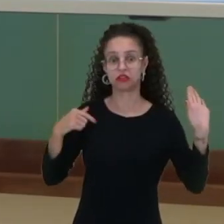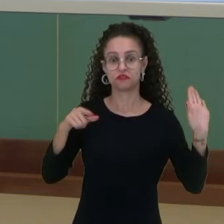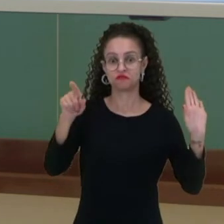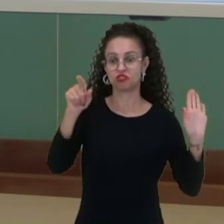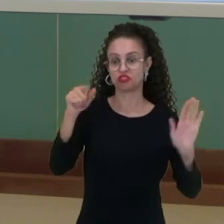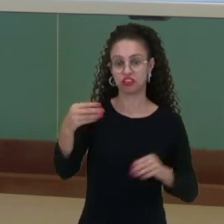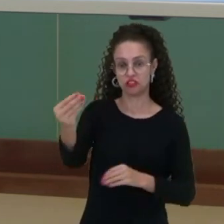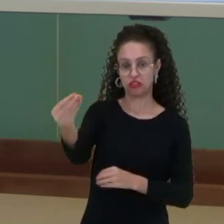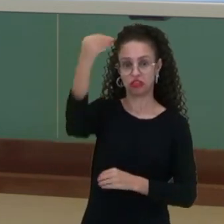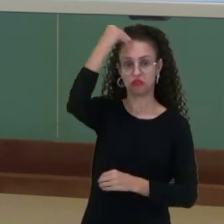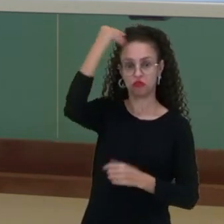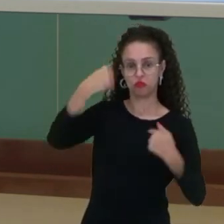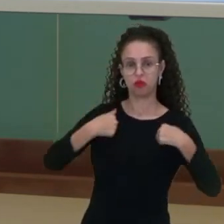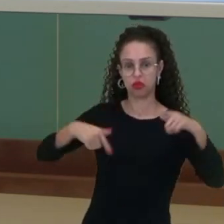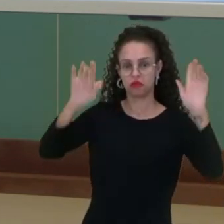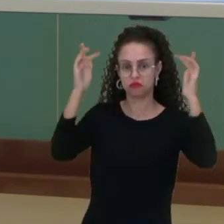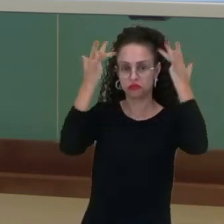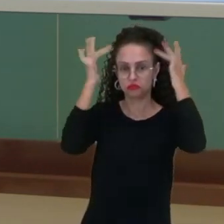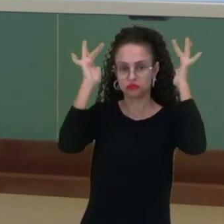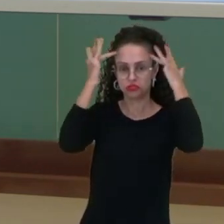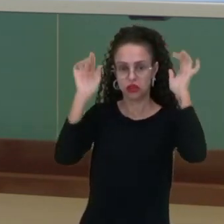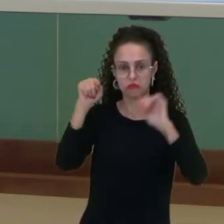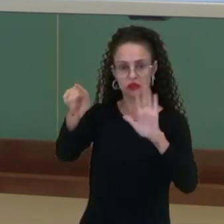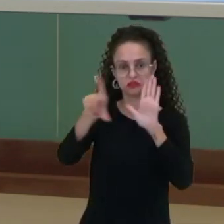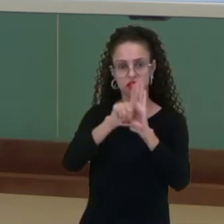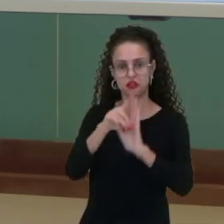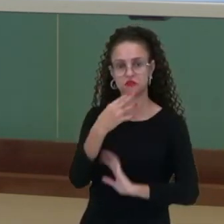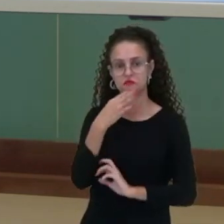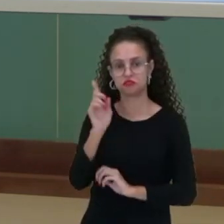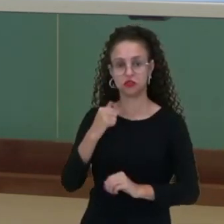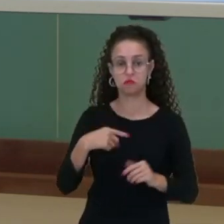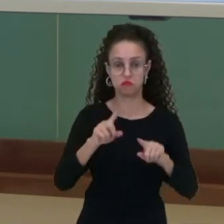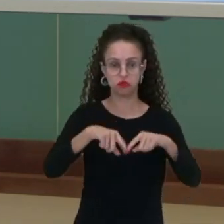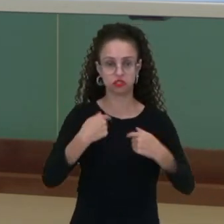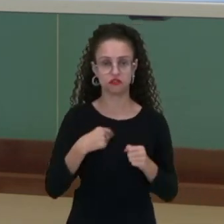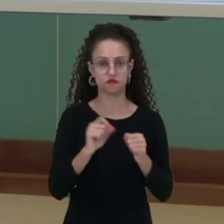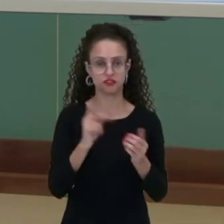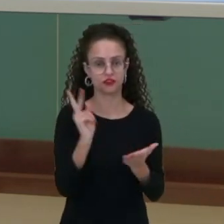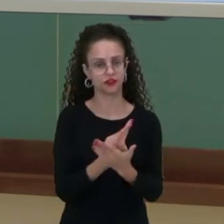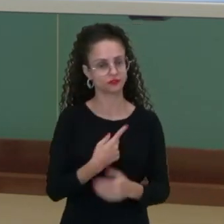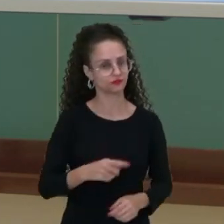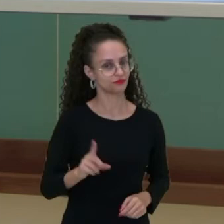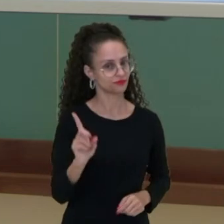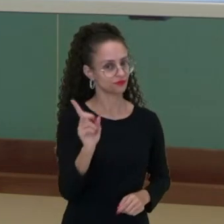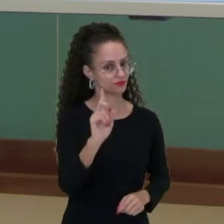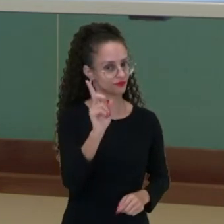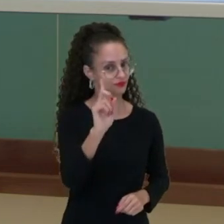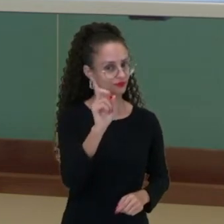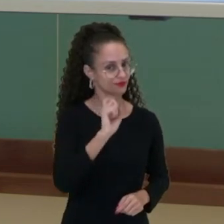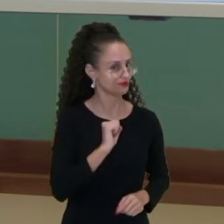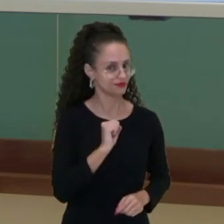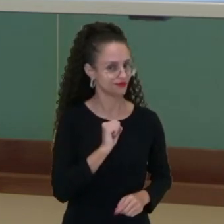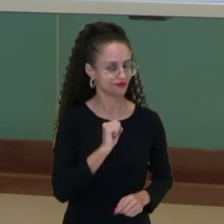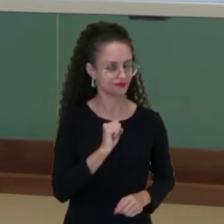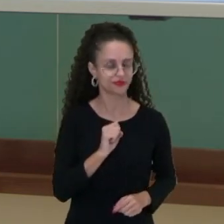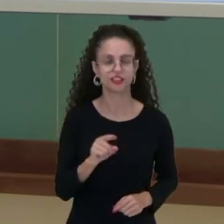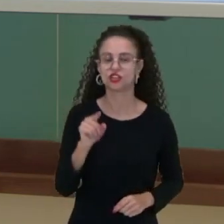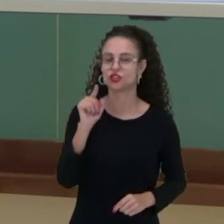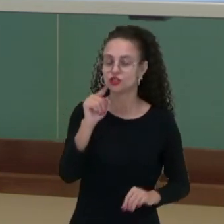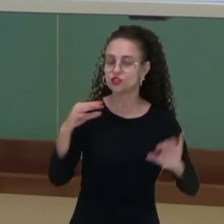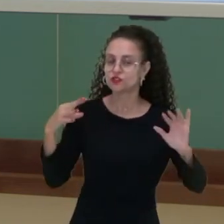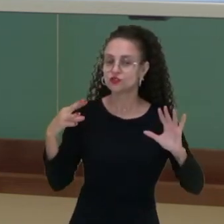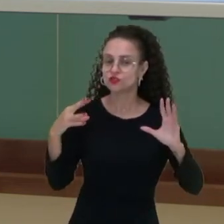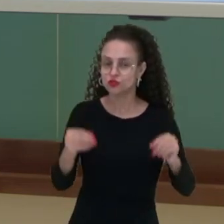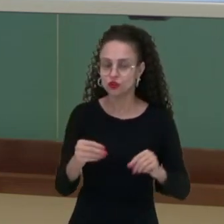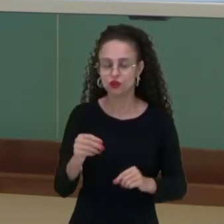me culpando, eu não sabia que tinha essa lei, não, por isso que eu fiz errado no trânsito. Nananina, não.